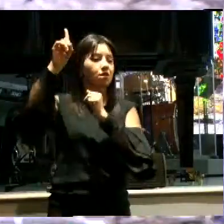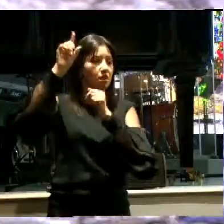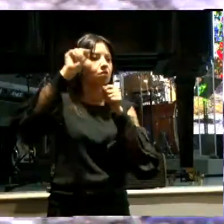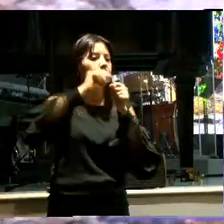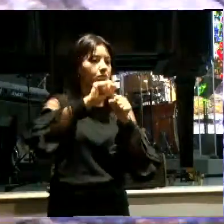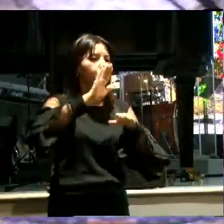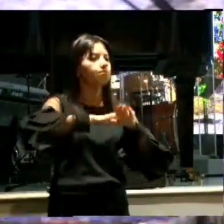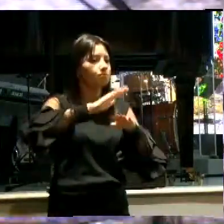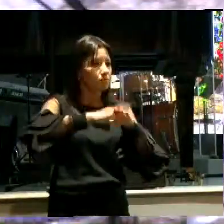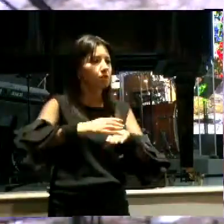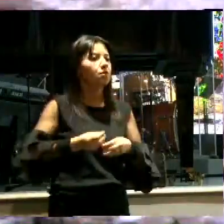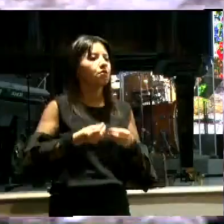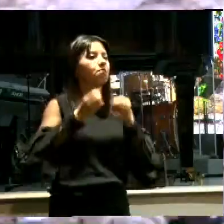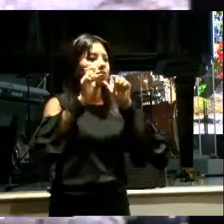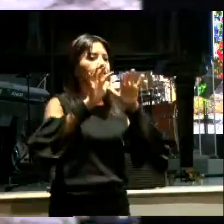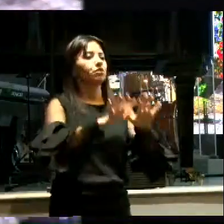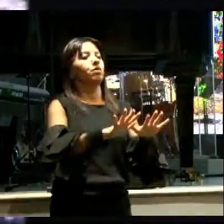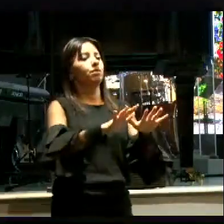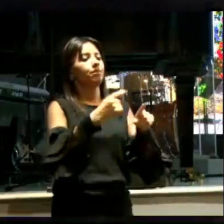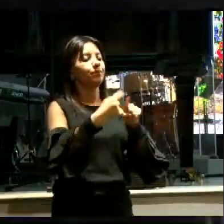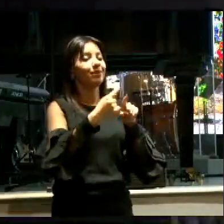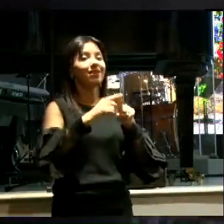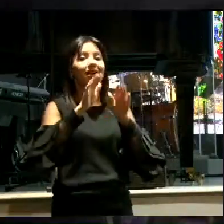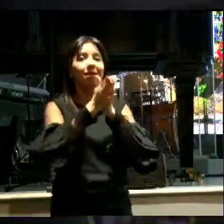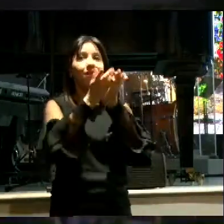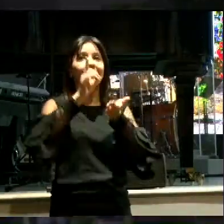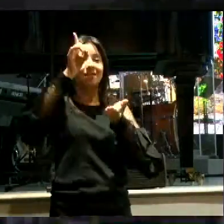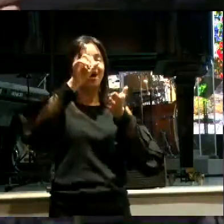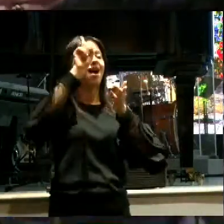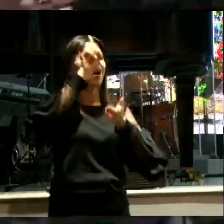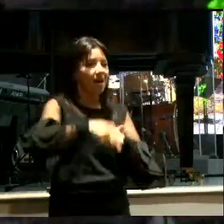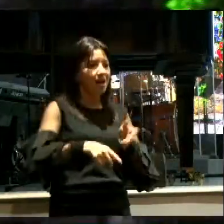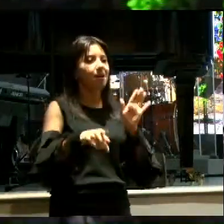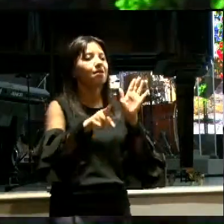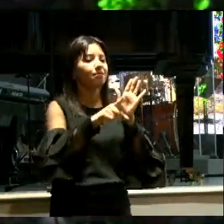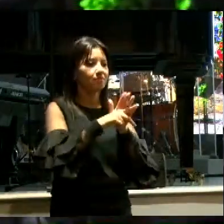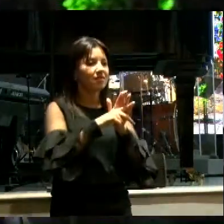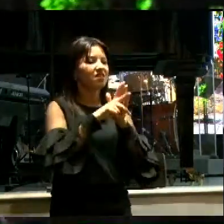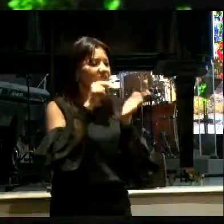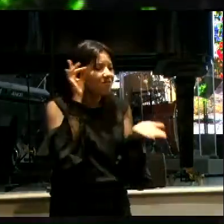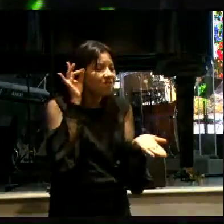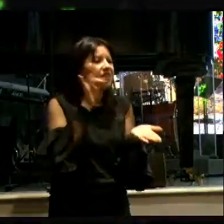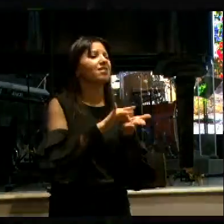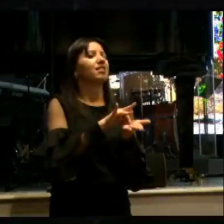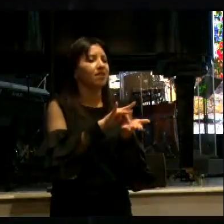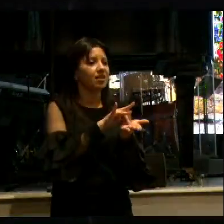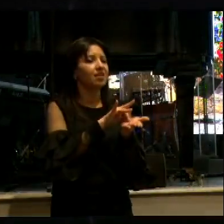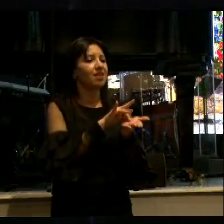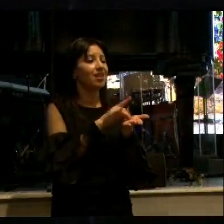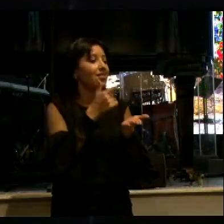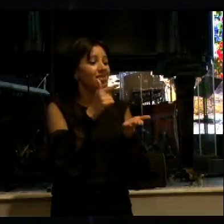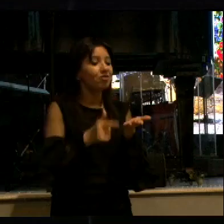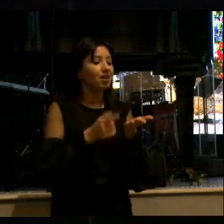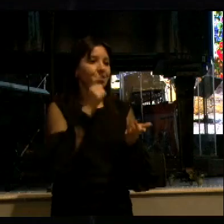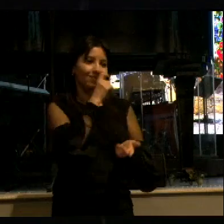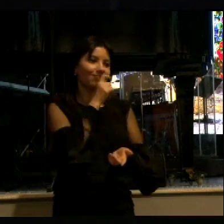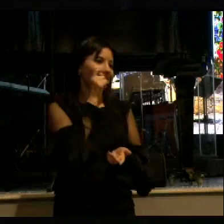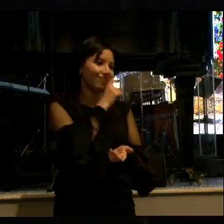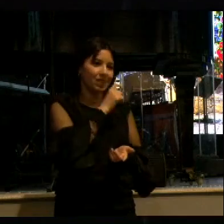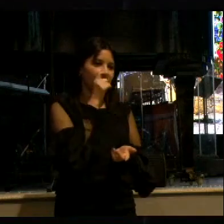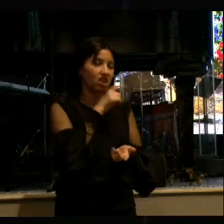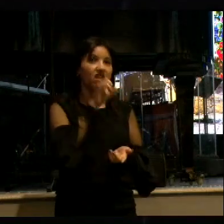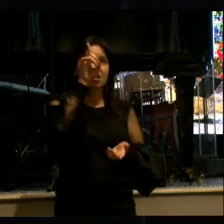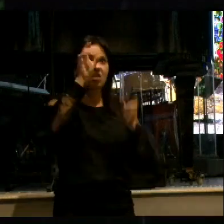ela é eficaz, ela é verdadeira, o Senhor não há sombra nem variação, Ele é